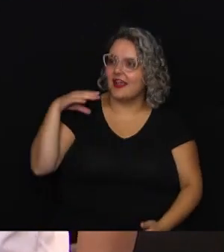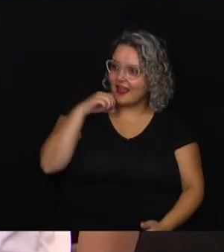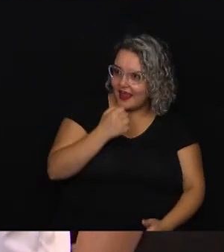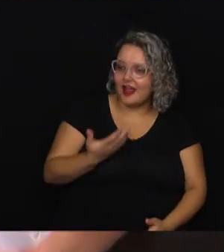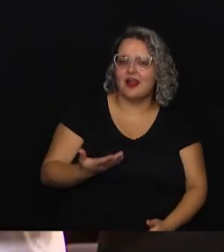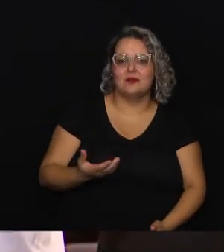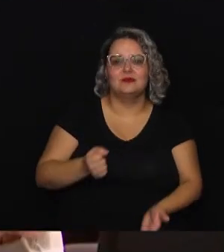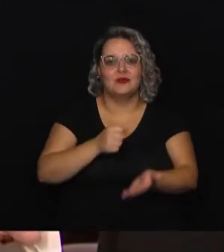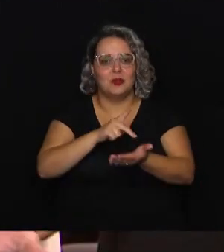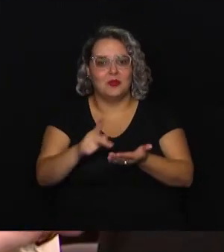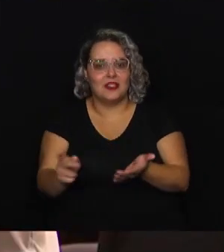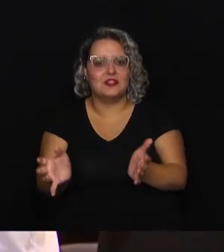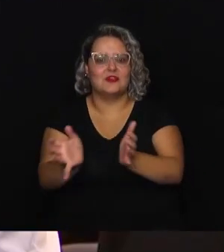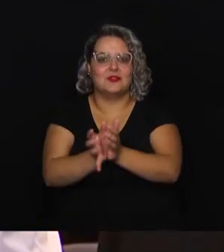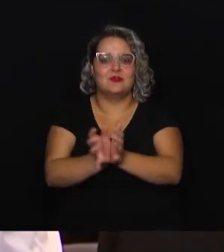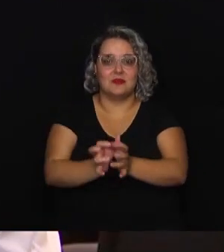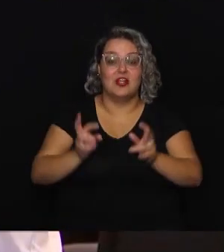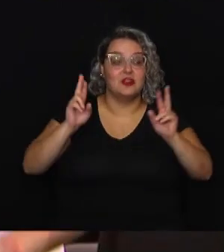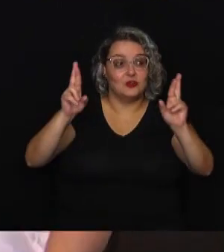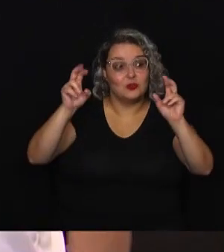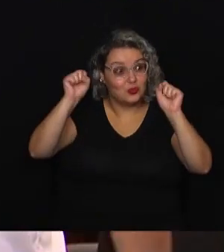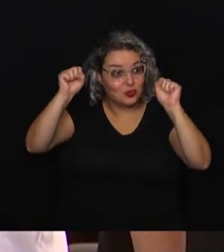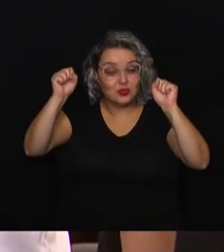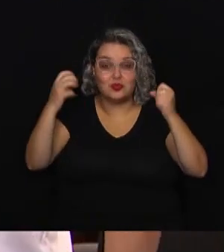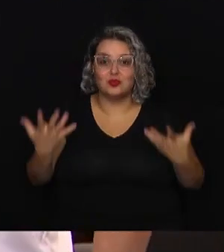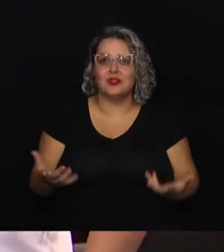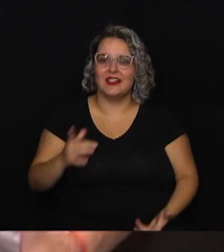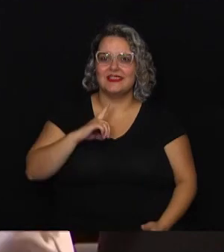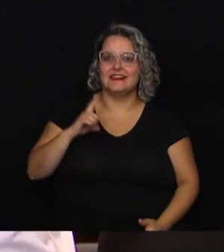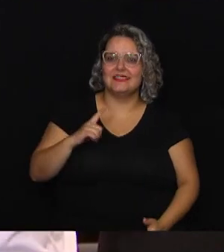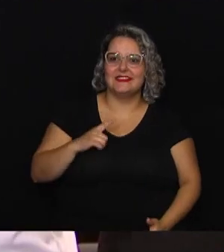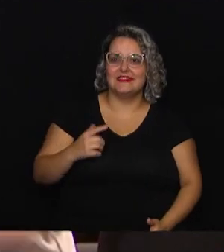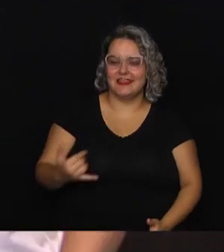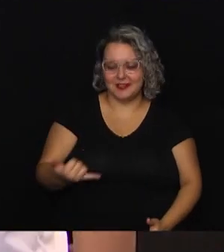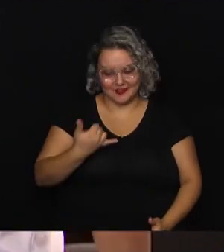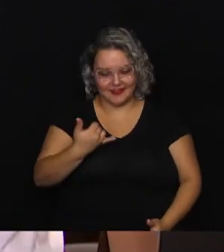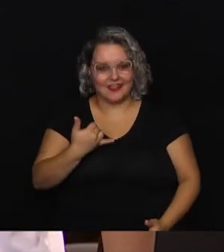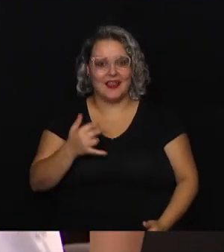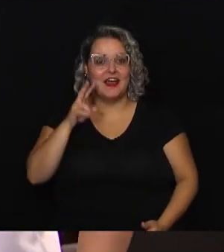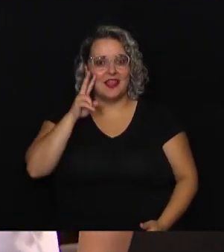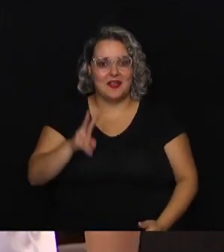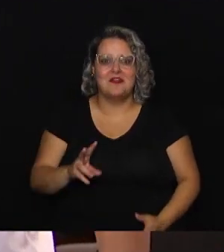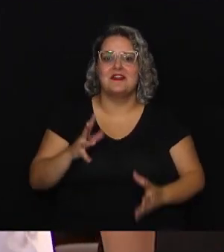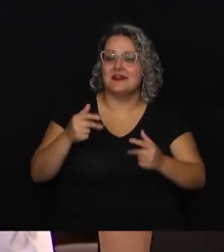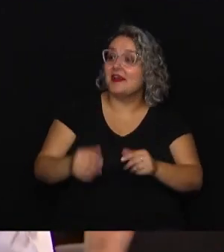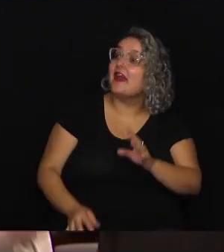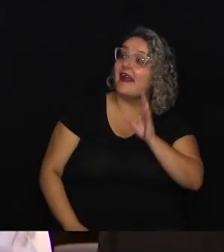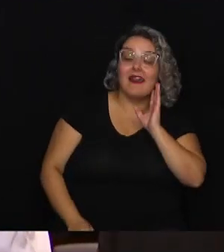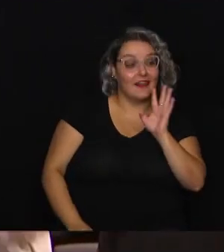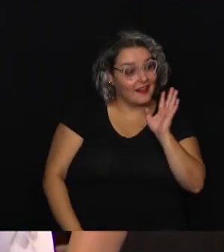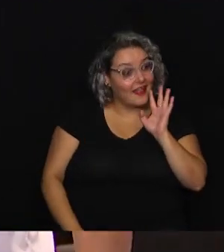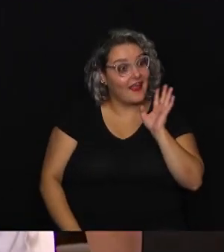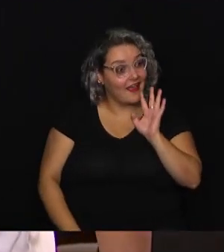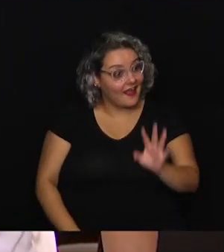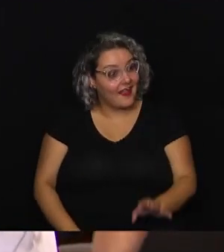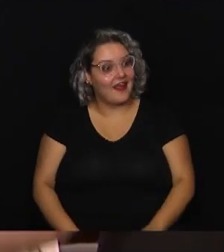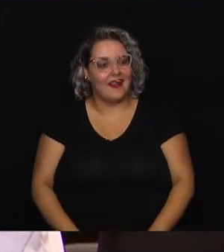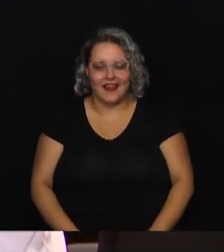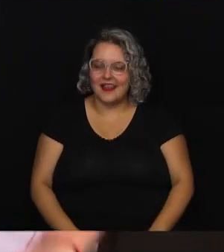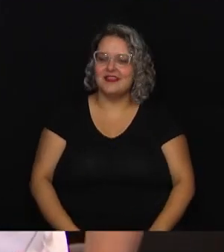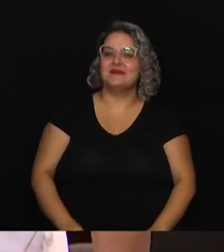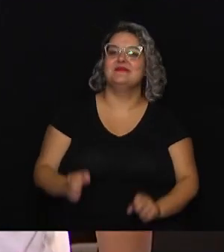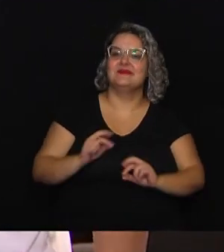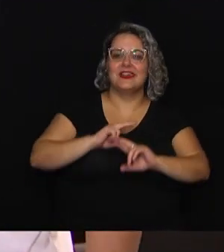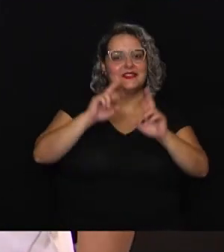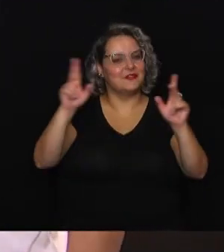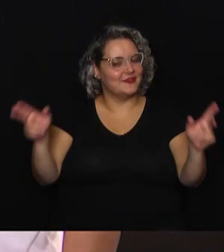aplicativo da equipe para que o torcedor realmente tenha a gente na palma da mão e a gente crie realmente esse vínculo bem especial, bem diferente